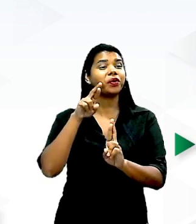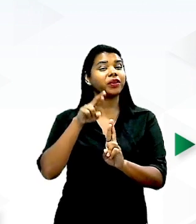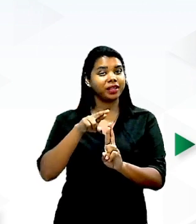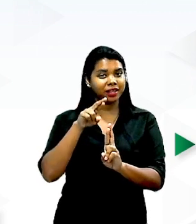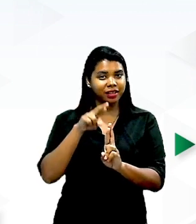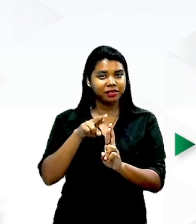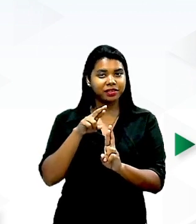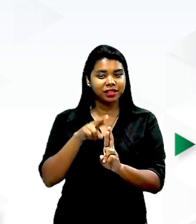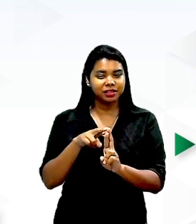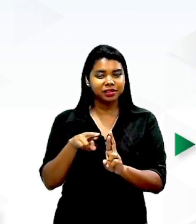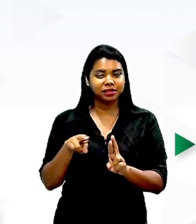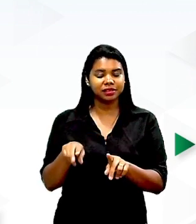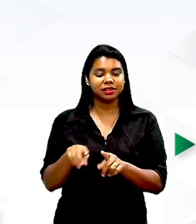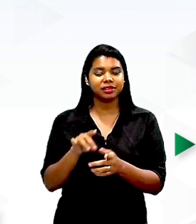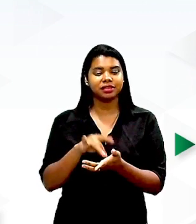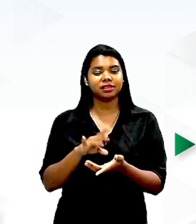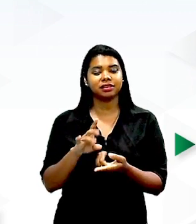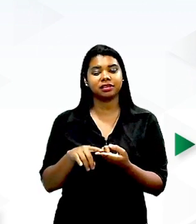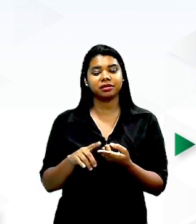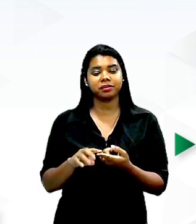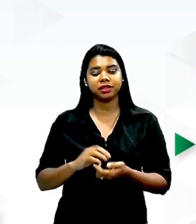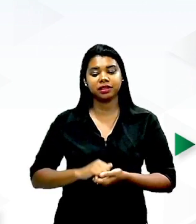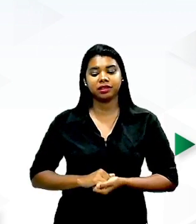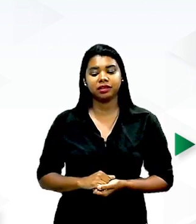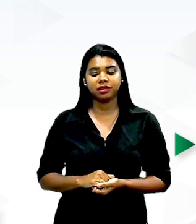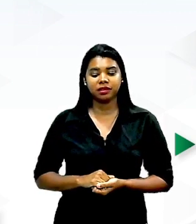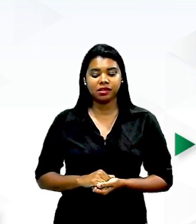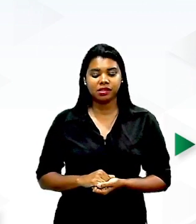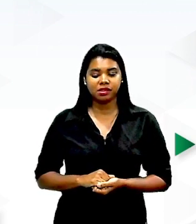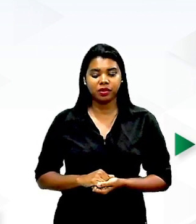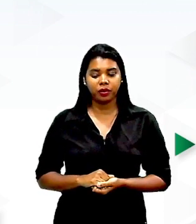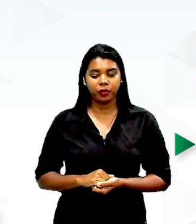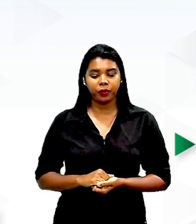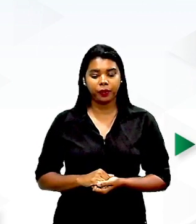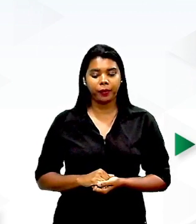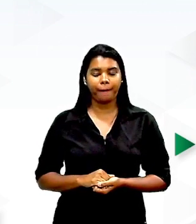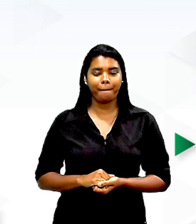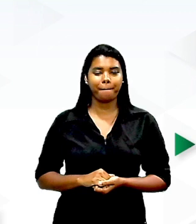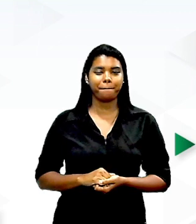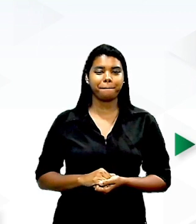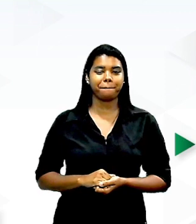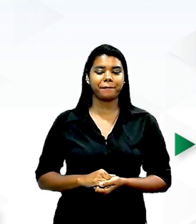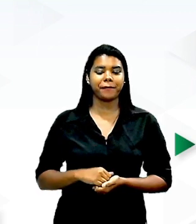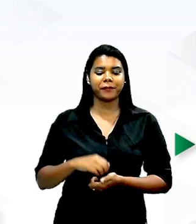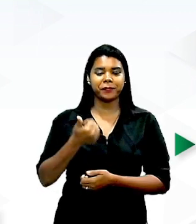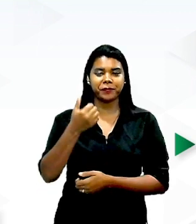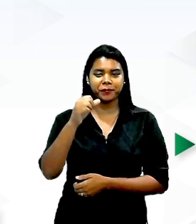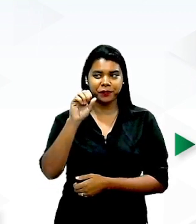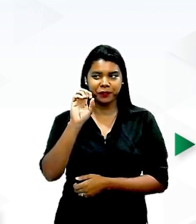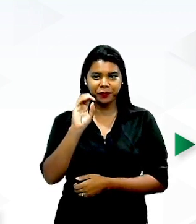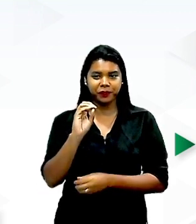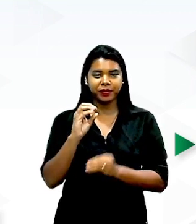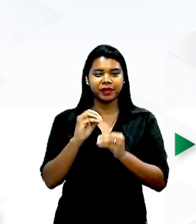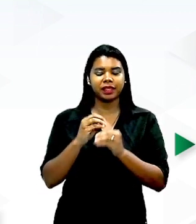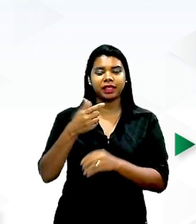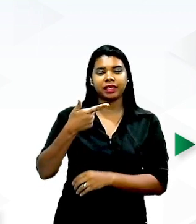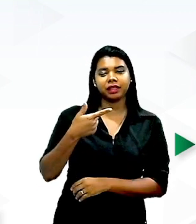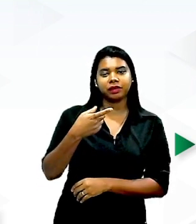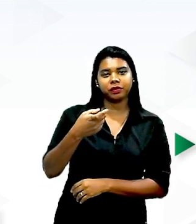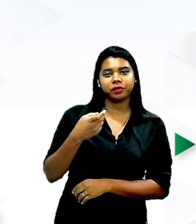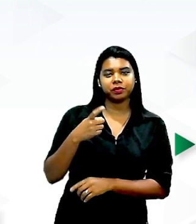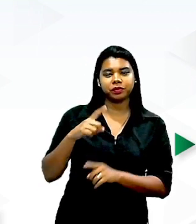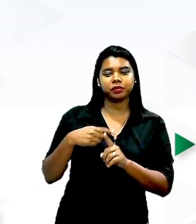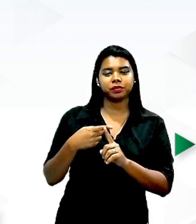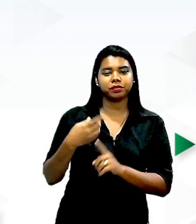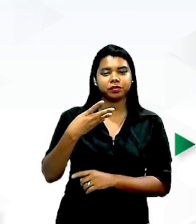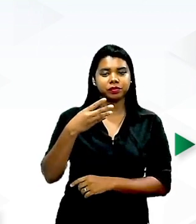as aberturas internas do ângulo aí e vamos igualar a 180. Então, 2x mais 20 graus mais 4x mais